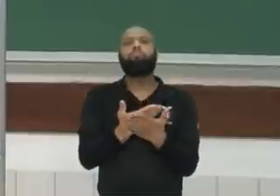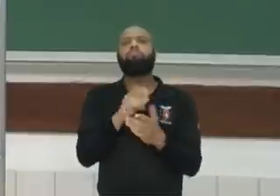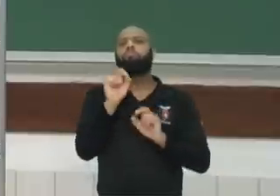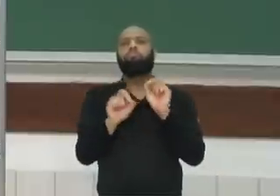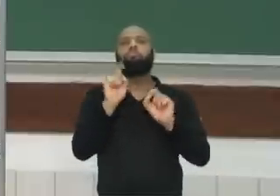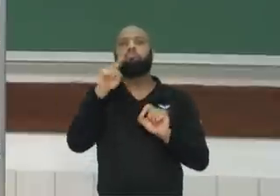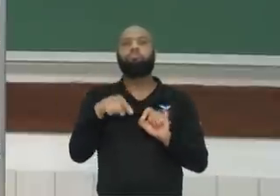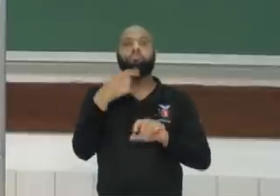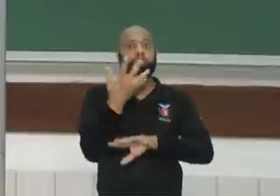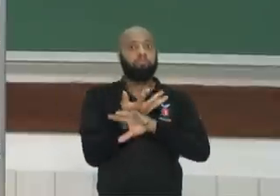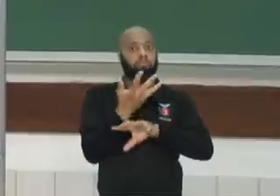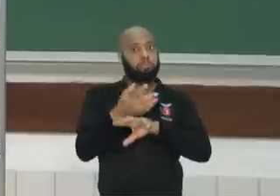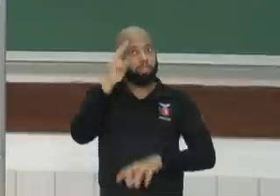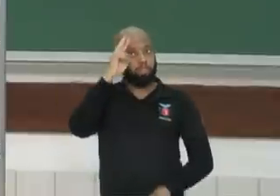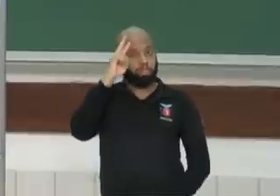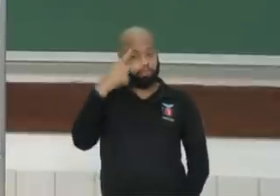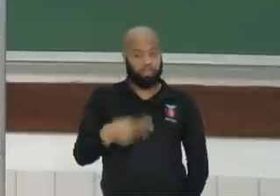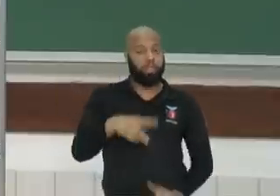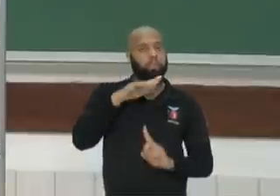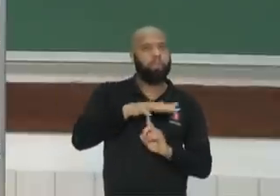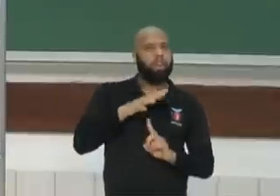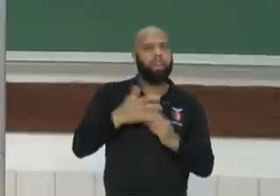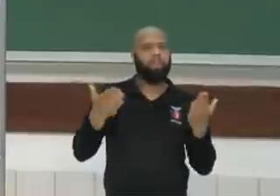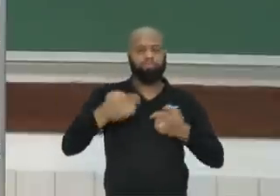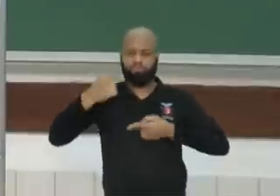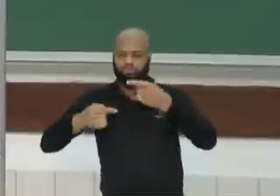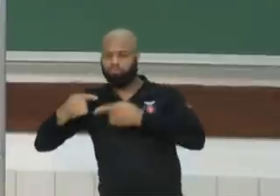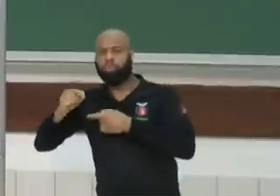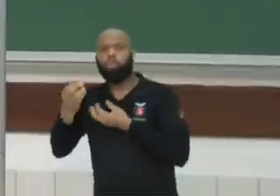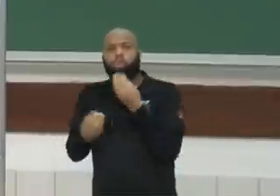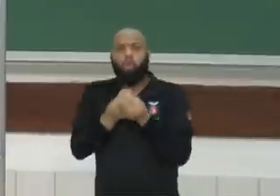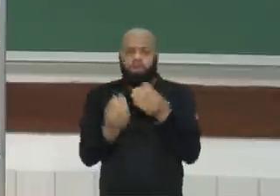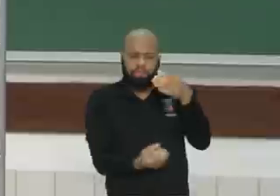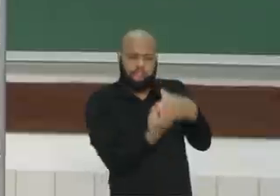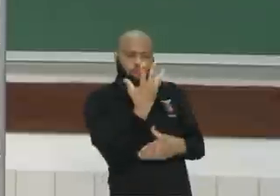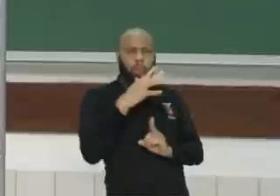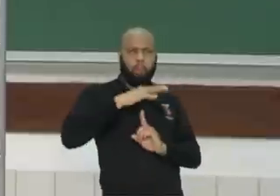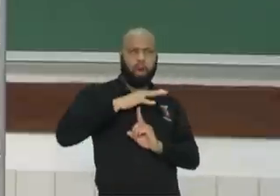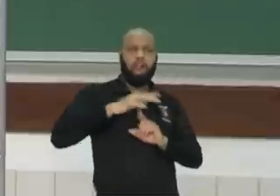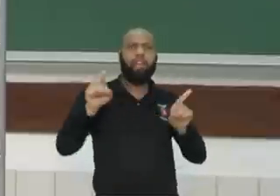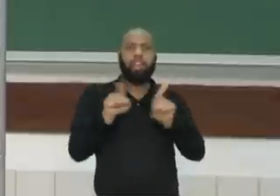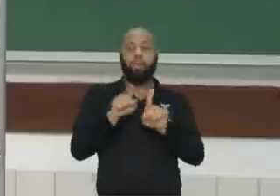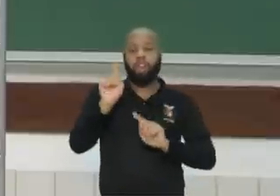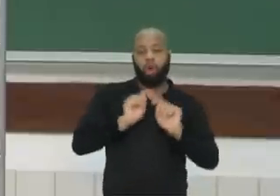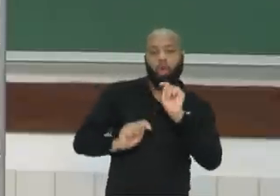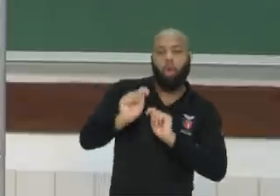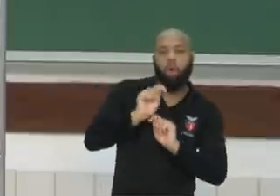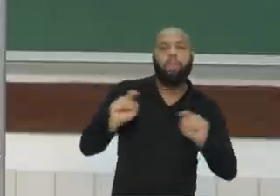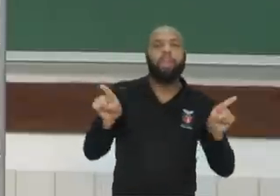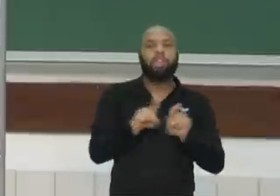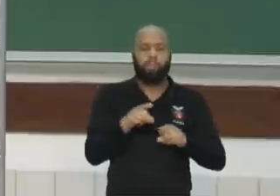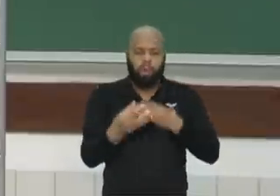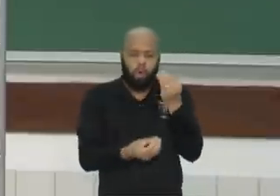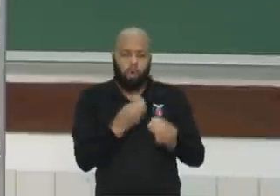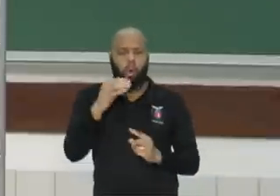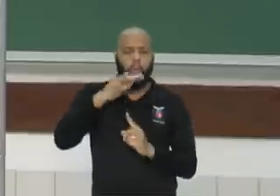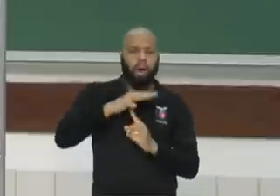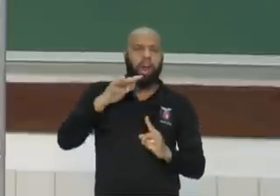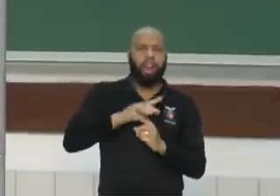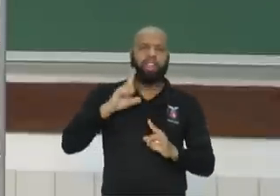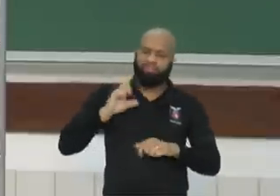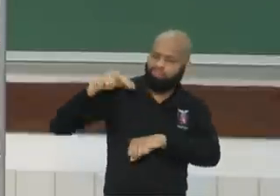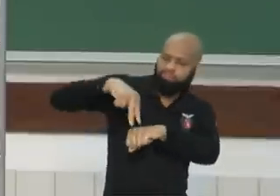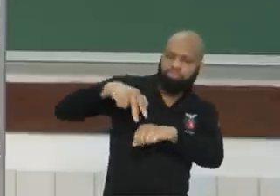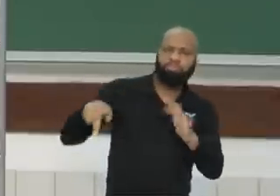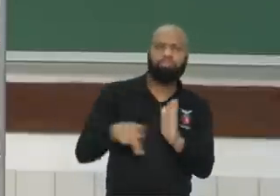com a disciplina de História do Paraná. Vamos discutir um pouquinho a formação do Paraná, a nossa economia, como que o Paraná se consolidou ao